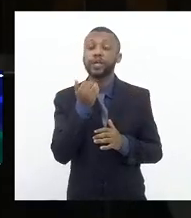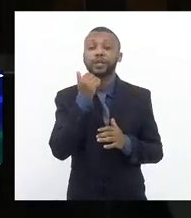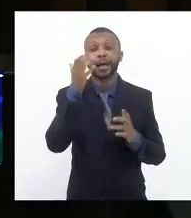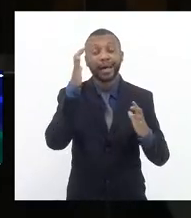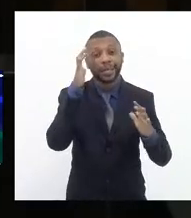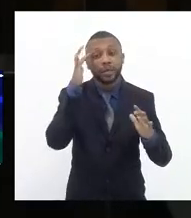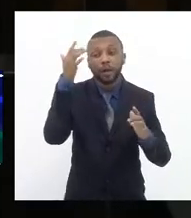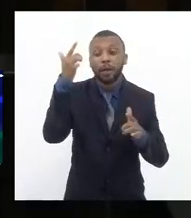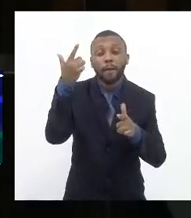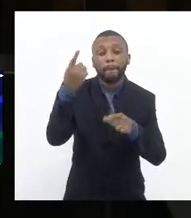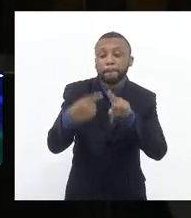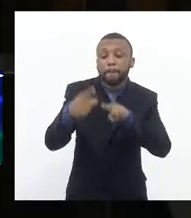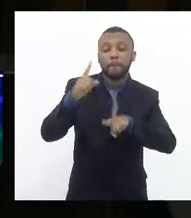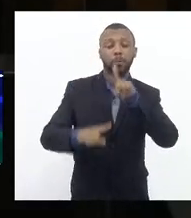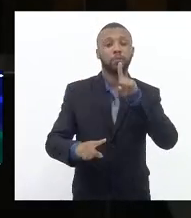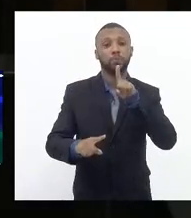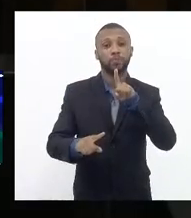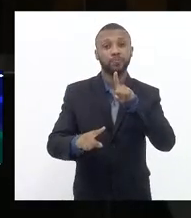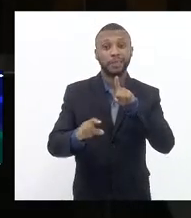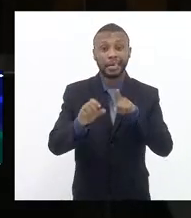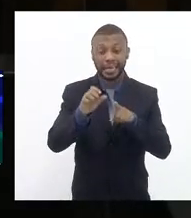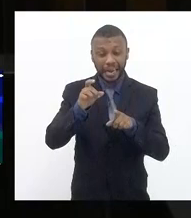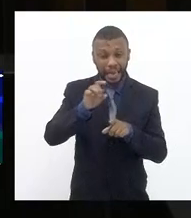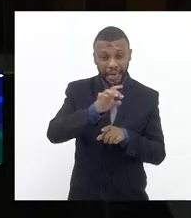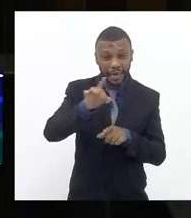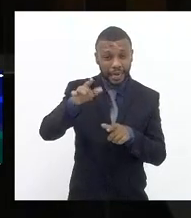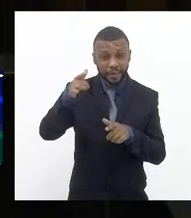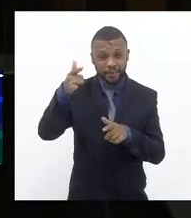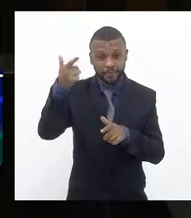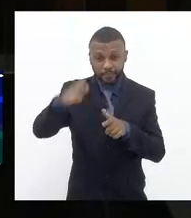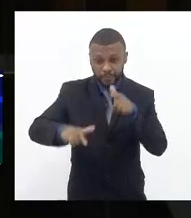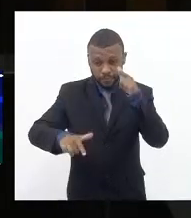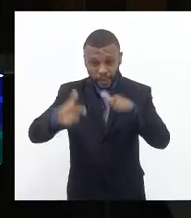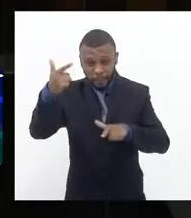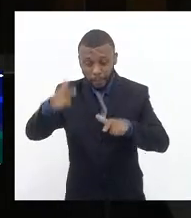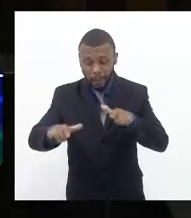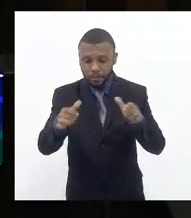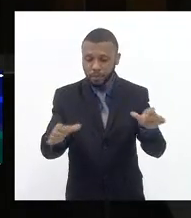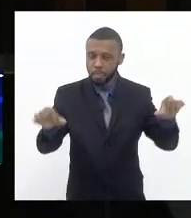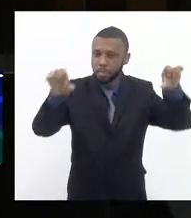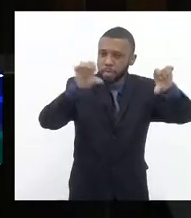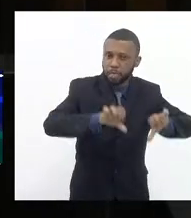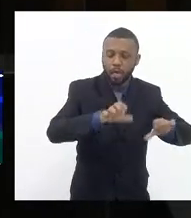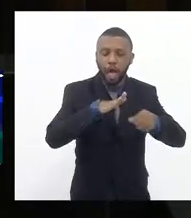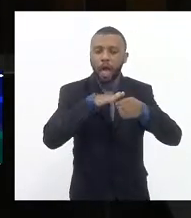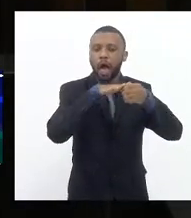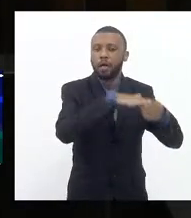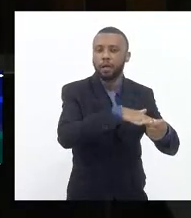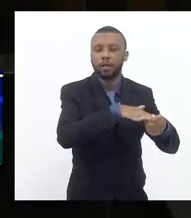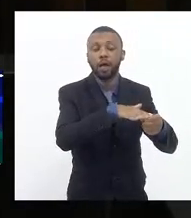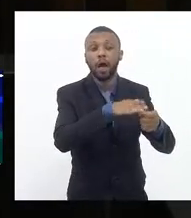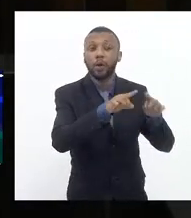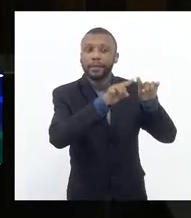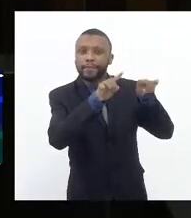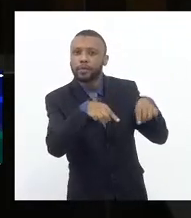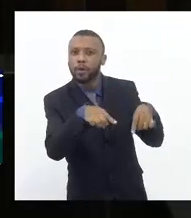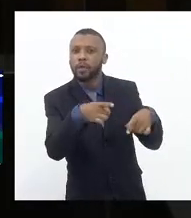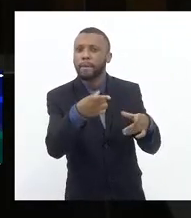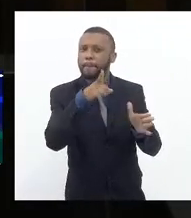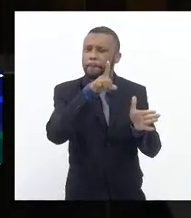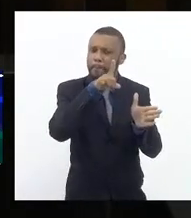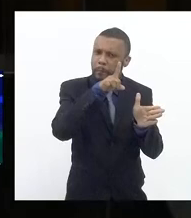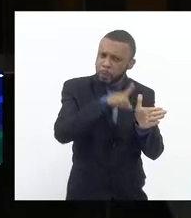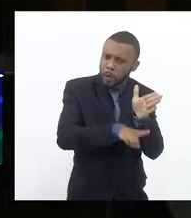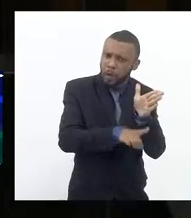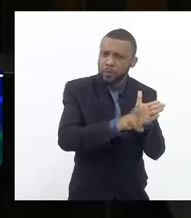cada vez que se aperta, cada vez que se deixa os servidores mais pobres, isso gera